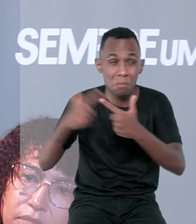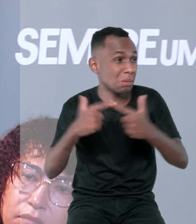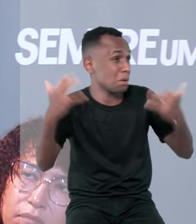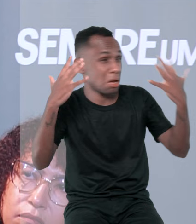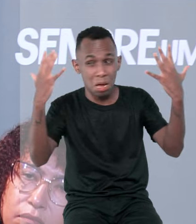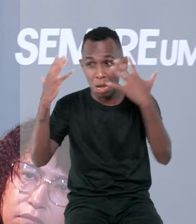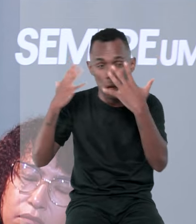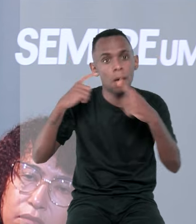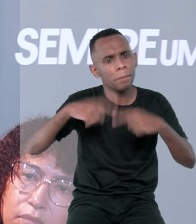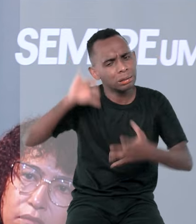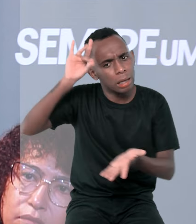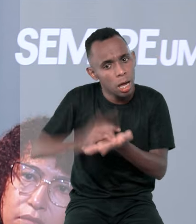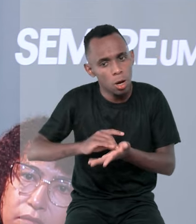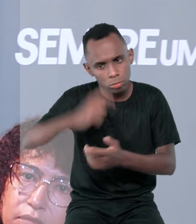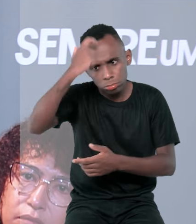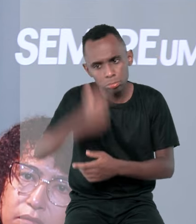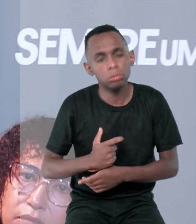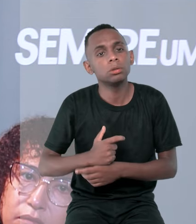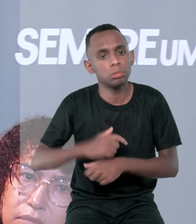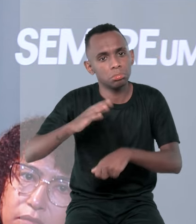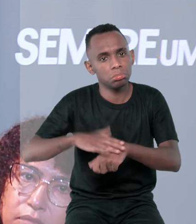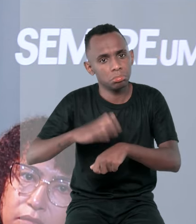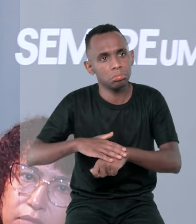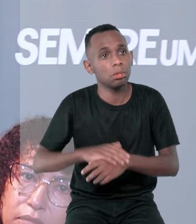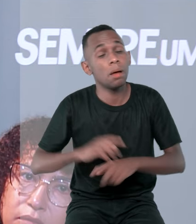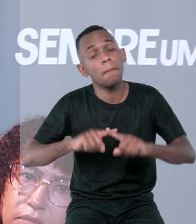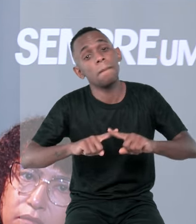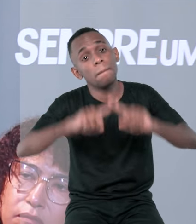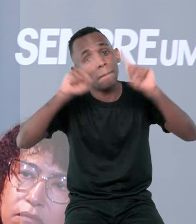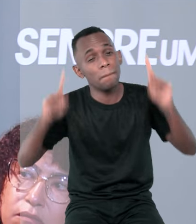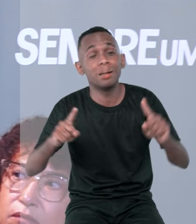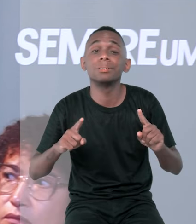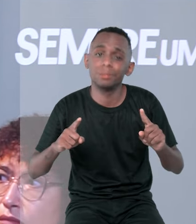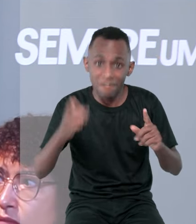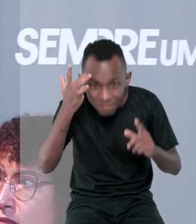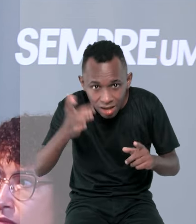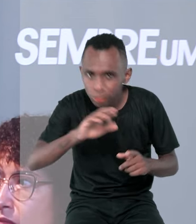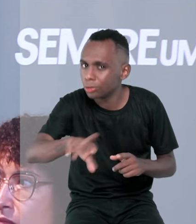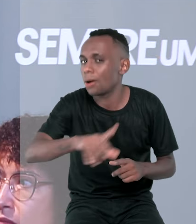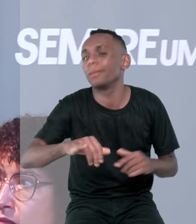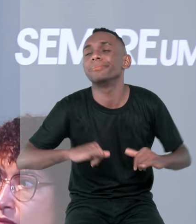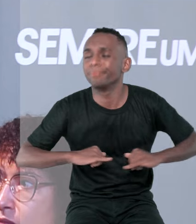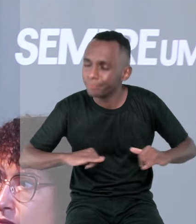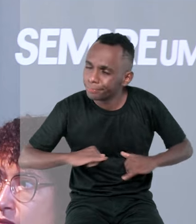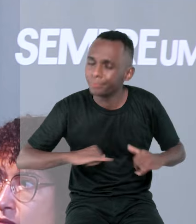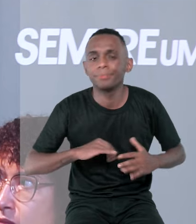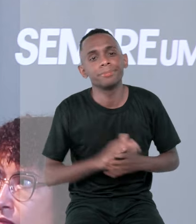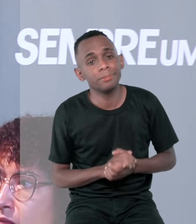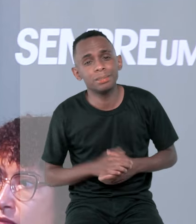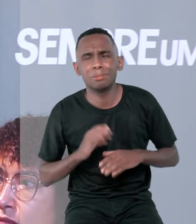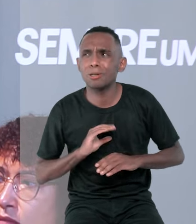é preciso ser honesto com seus afetos. Mas isso dói. E às vezes não se quer ter